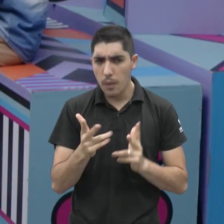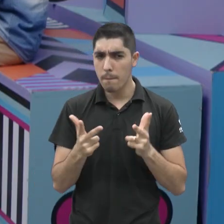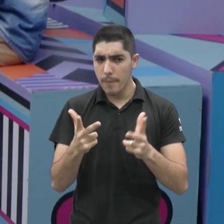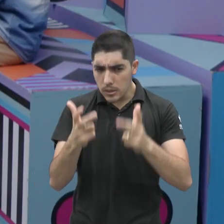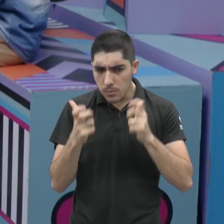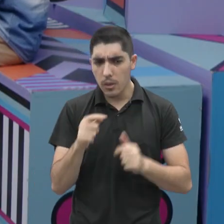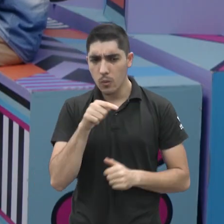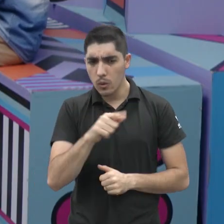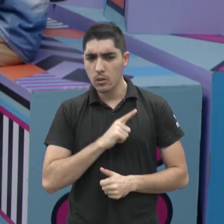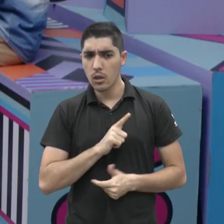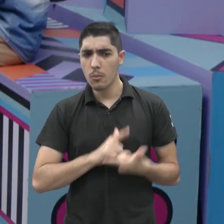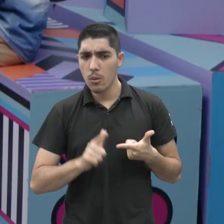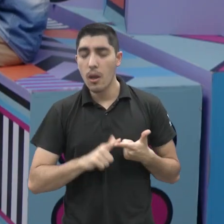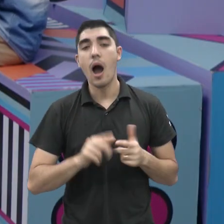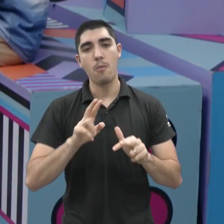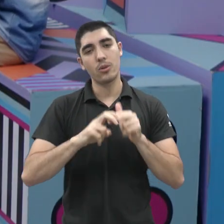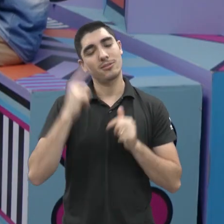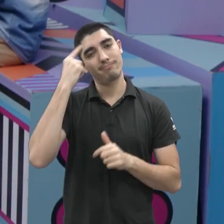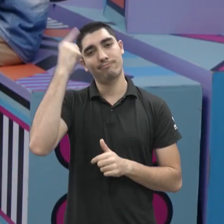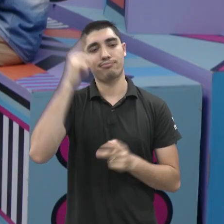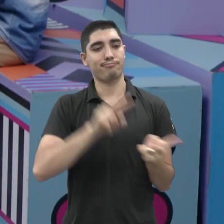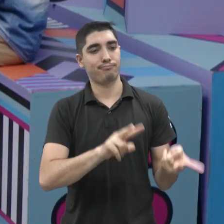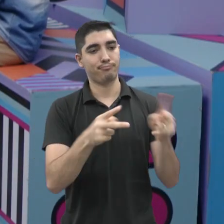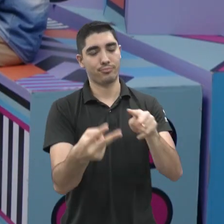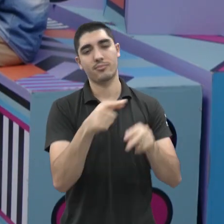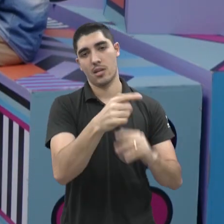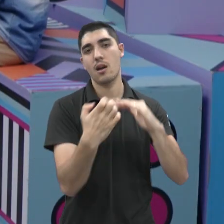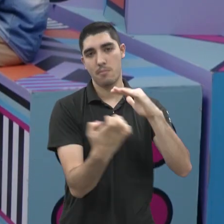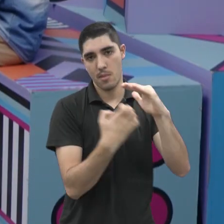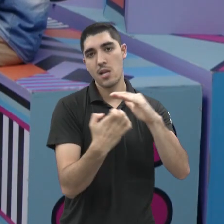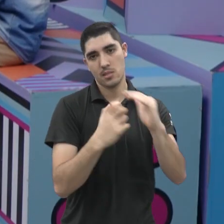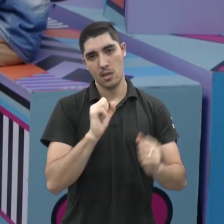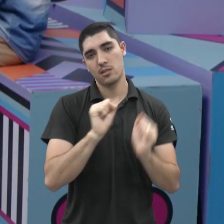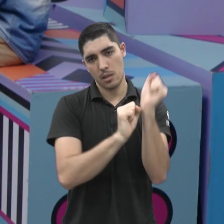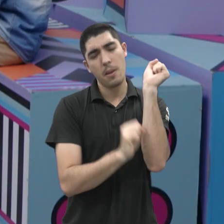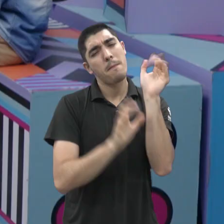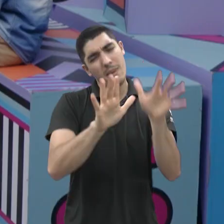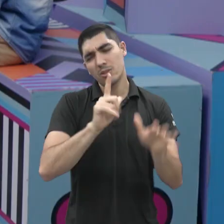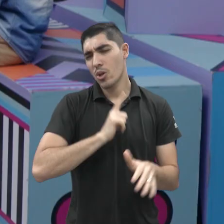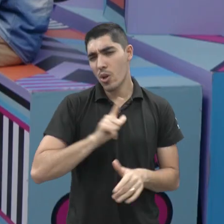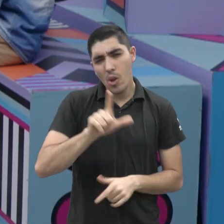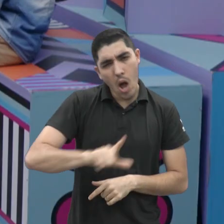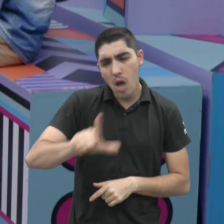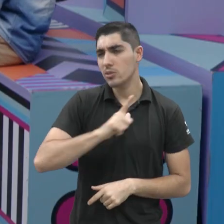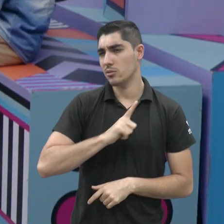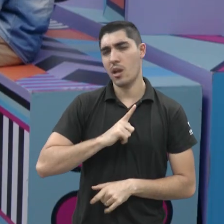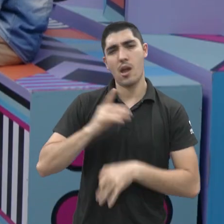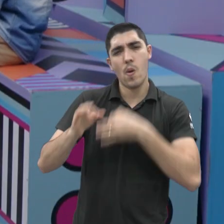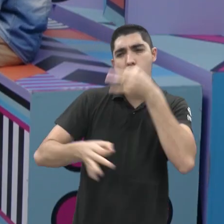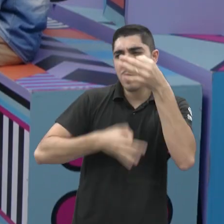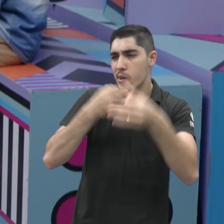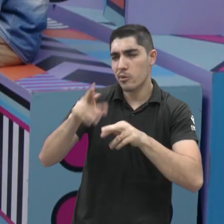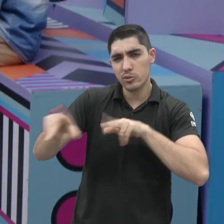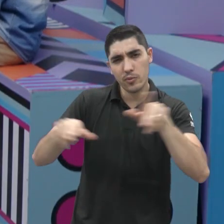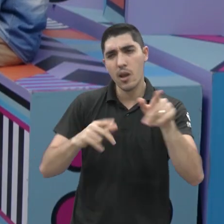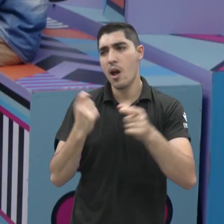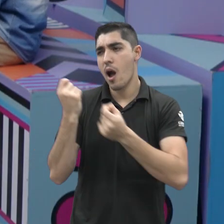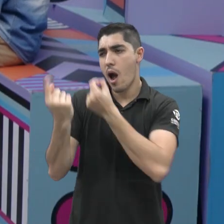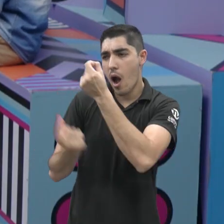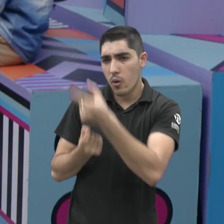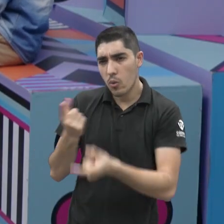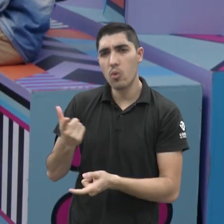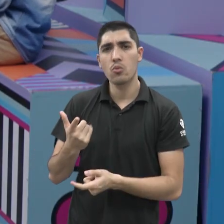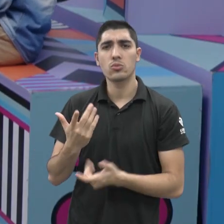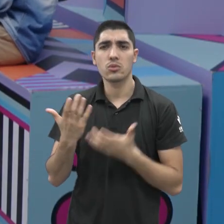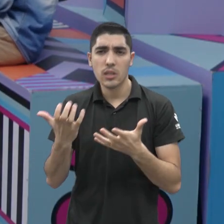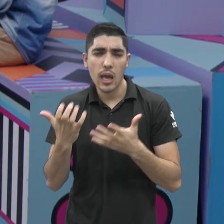acontecendo também, culminou nesse processo de privatização, mas claro, a gente sabe que aqui na Câmara existem lados e lados, obviamente os vereadores, né, defendem,